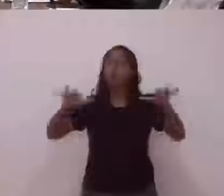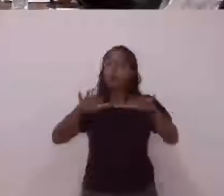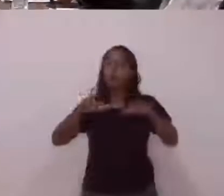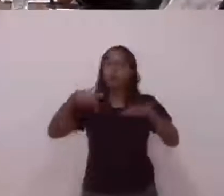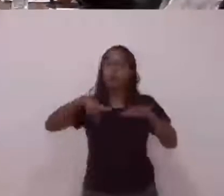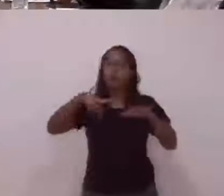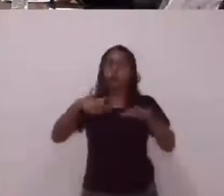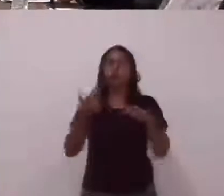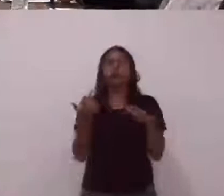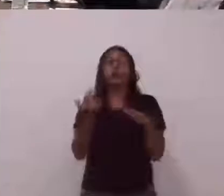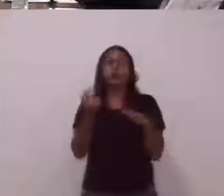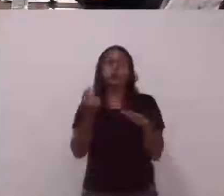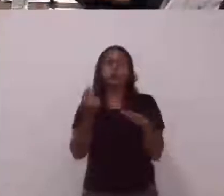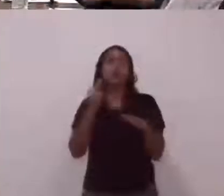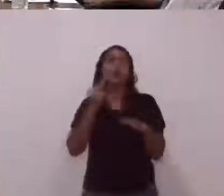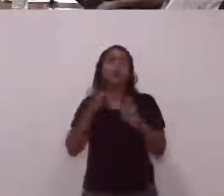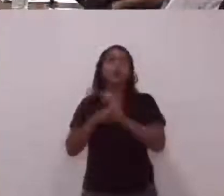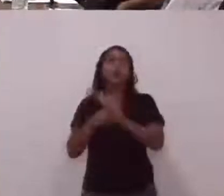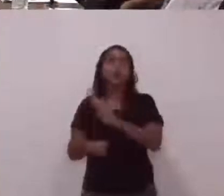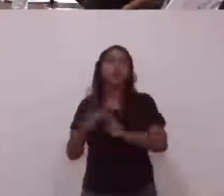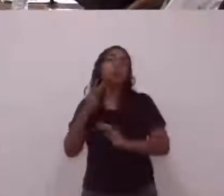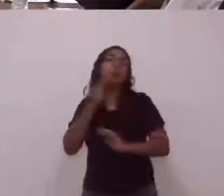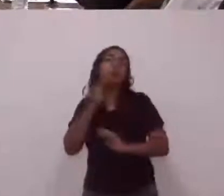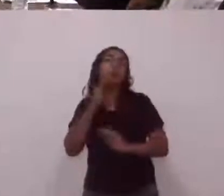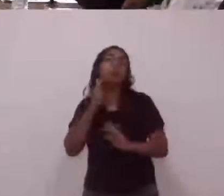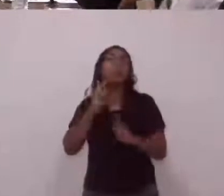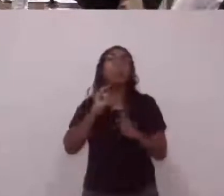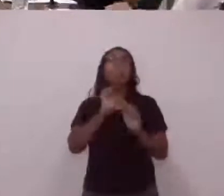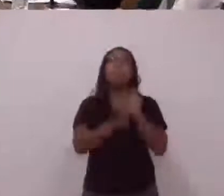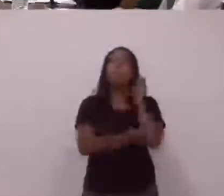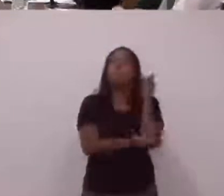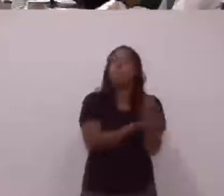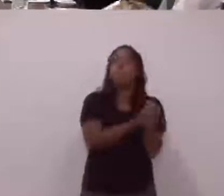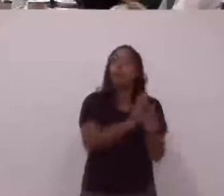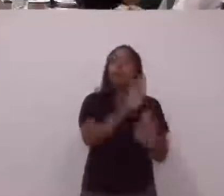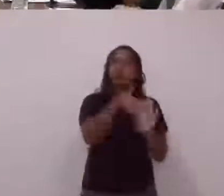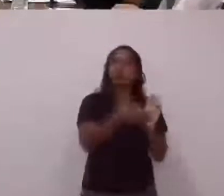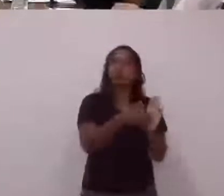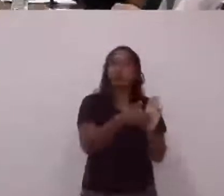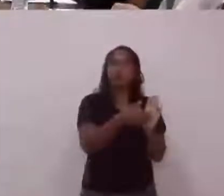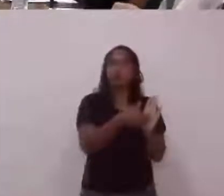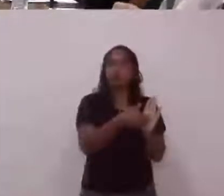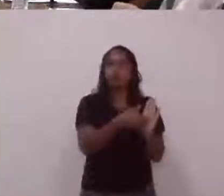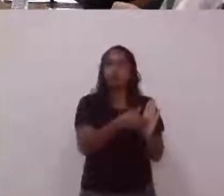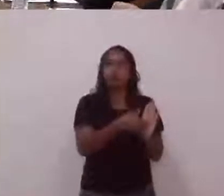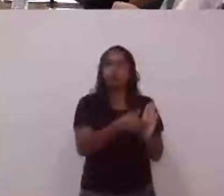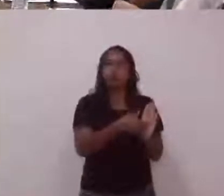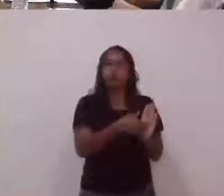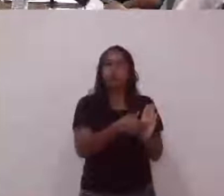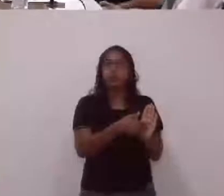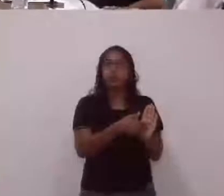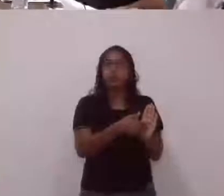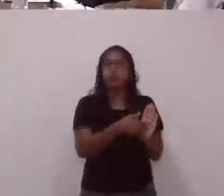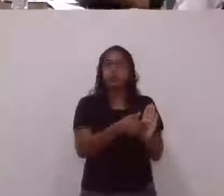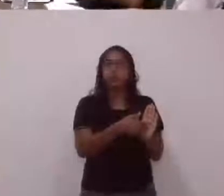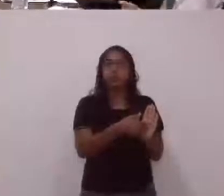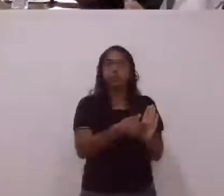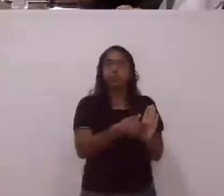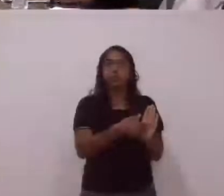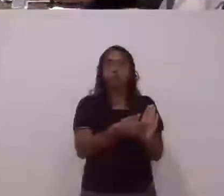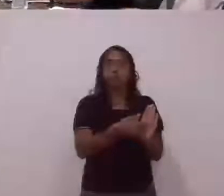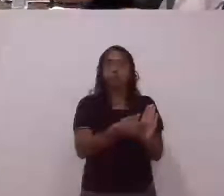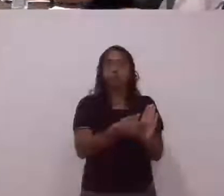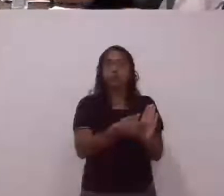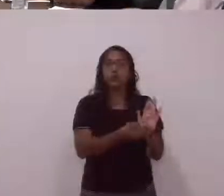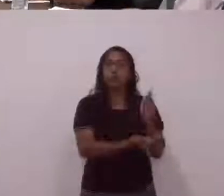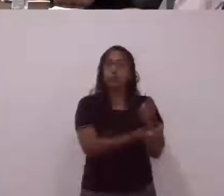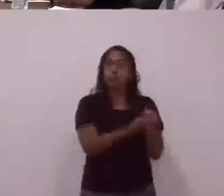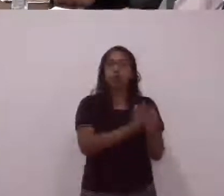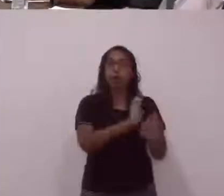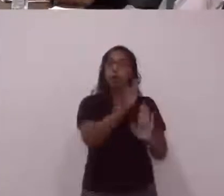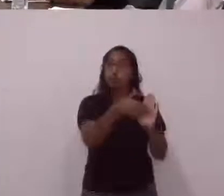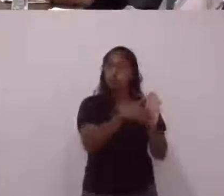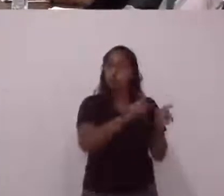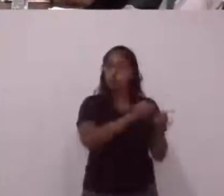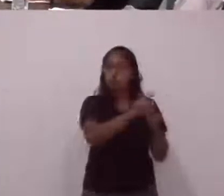dos